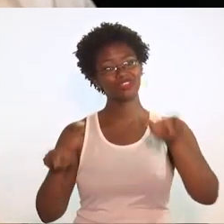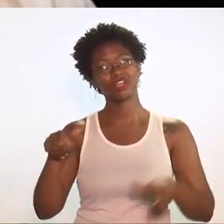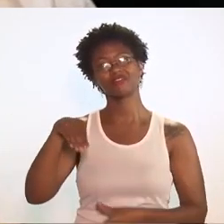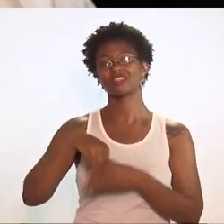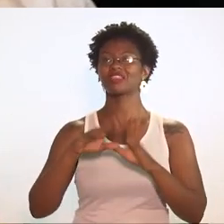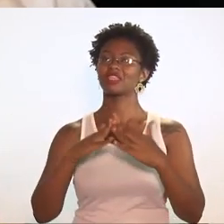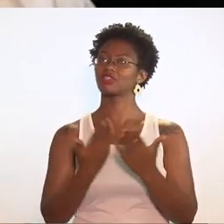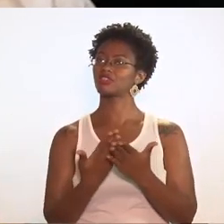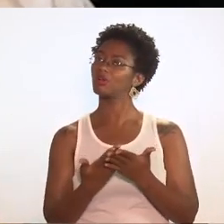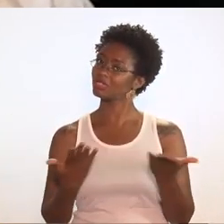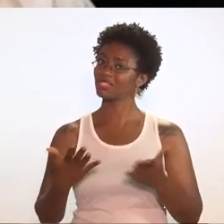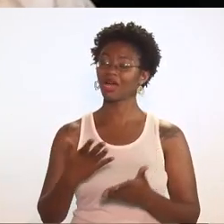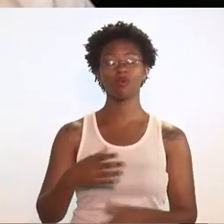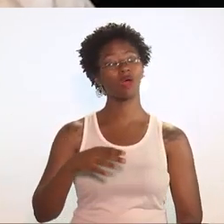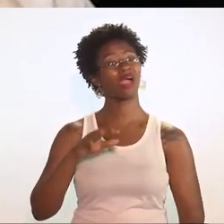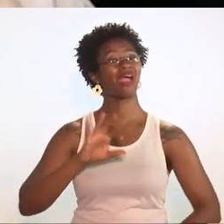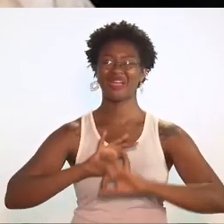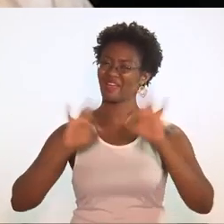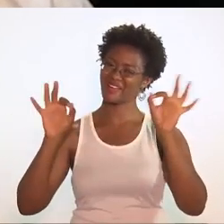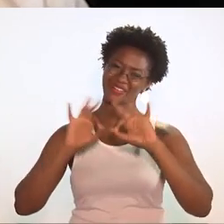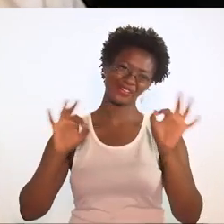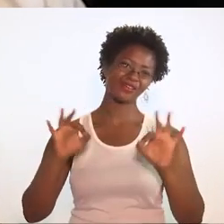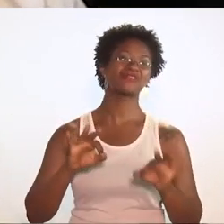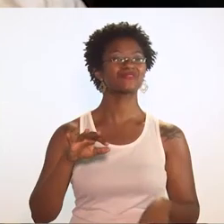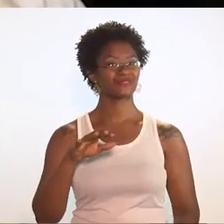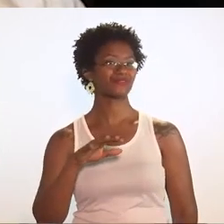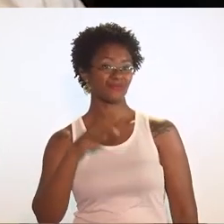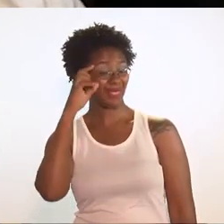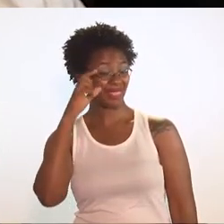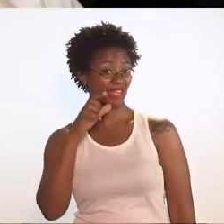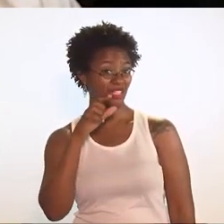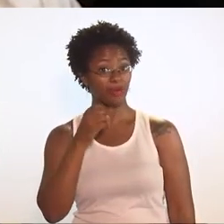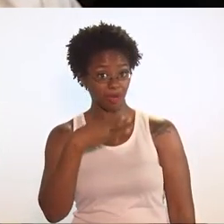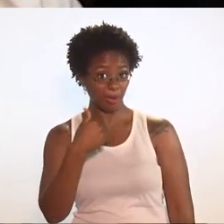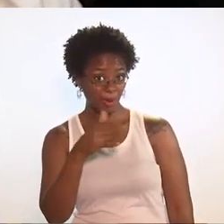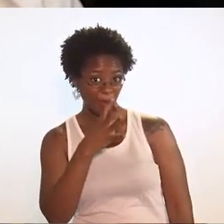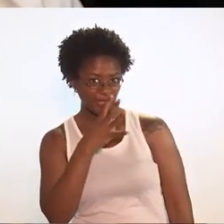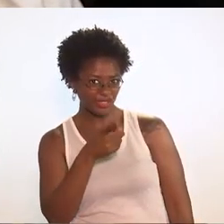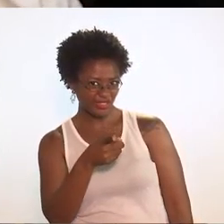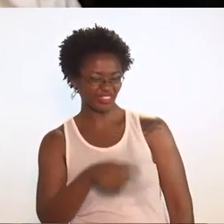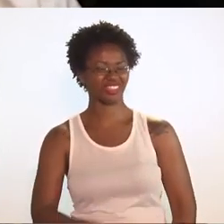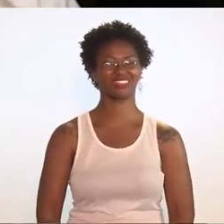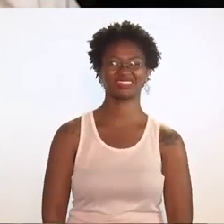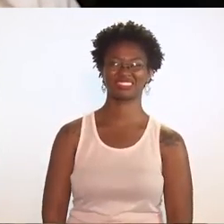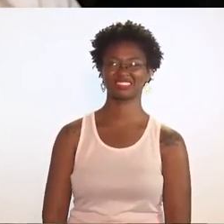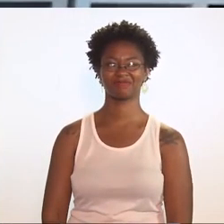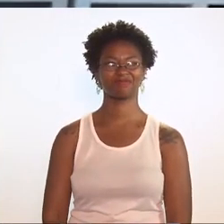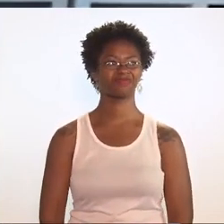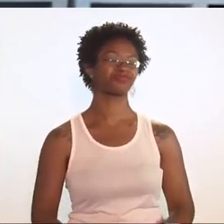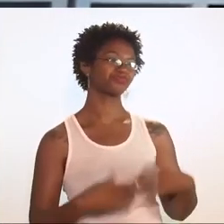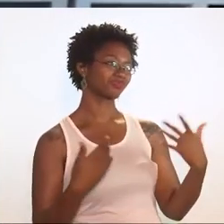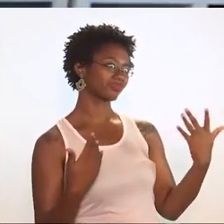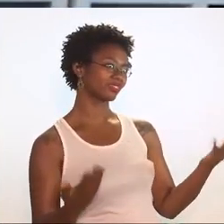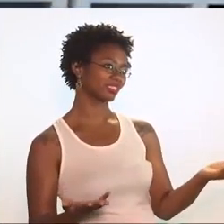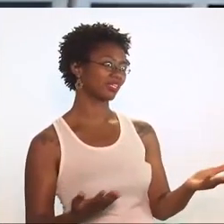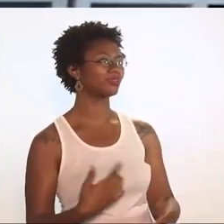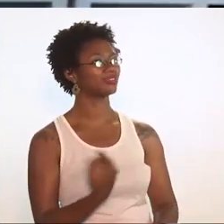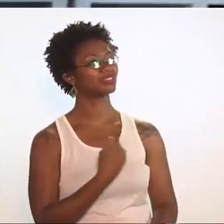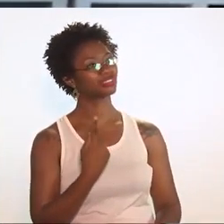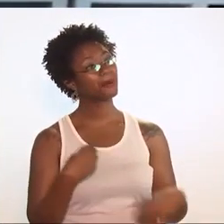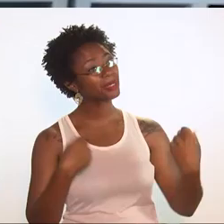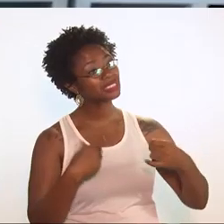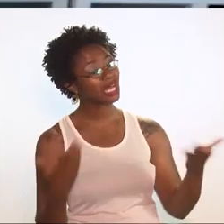6 episódios, tá? Que vai estar fazendo a análise cuidadosa e um show ainda no final, um